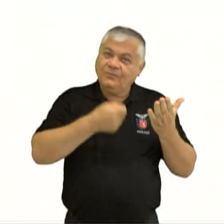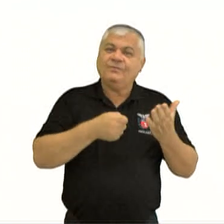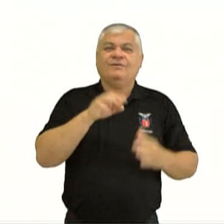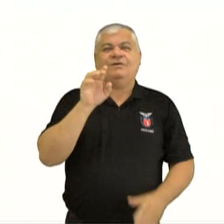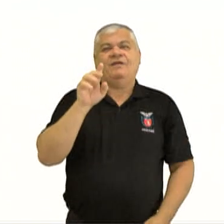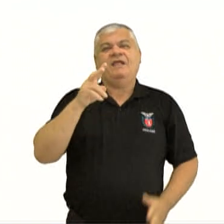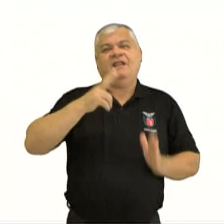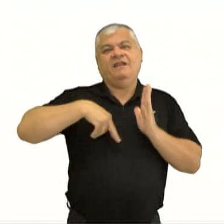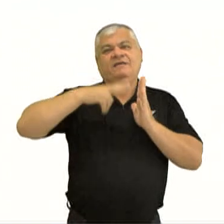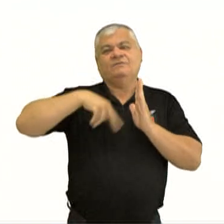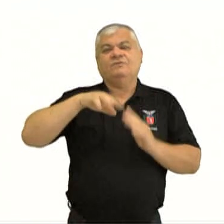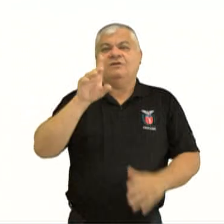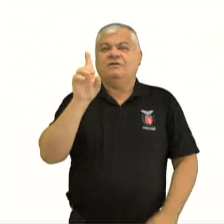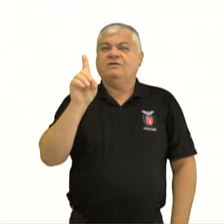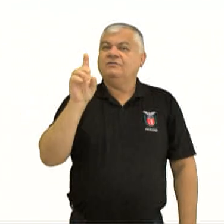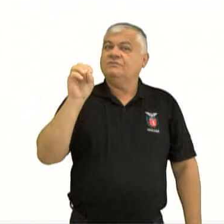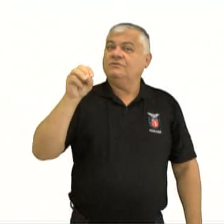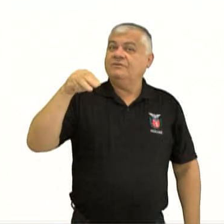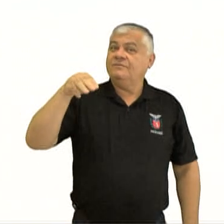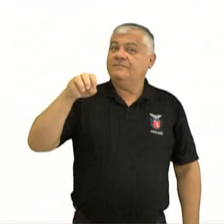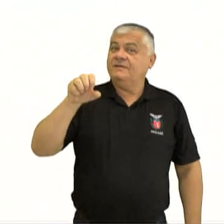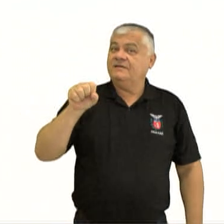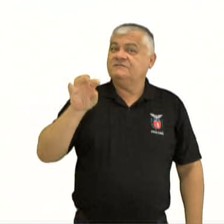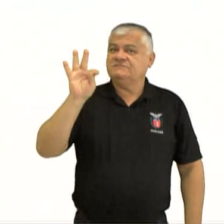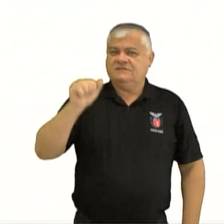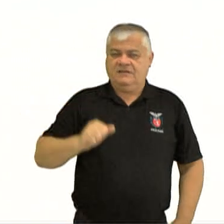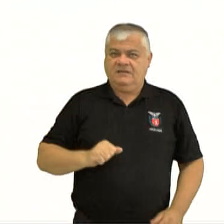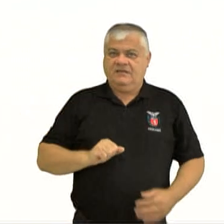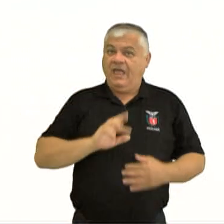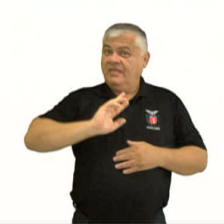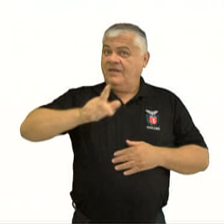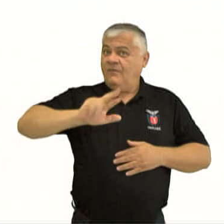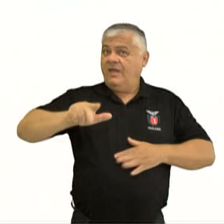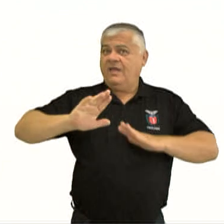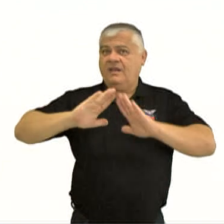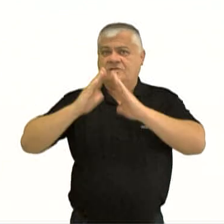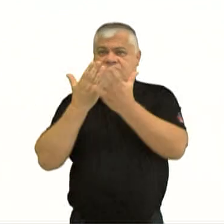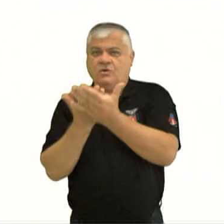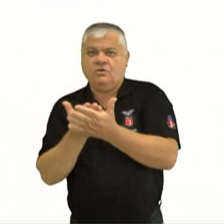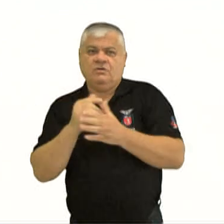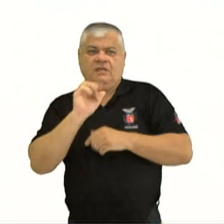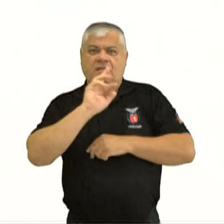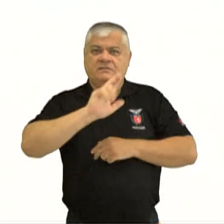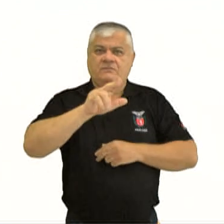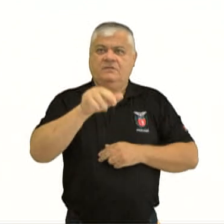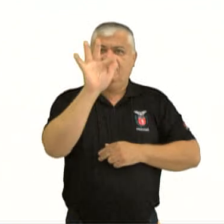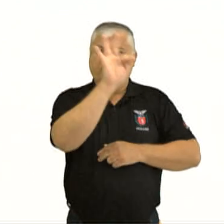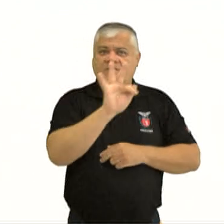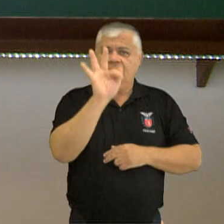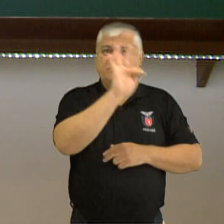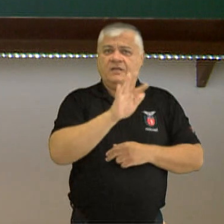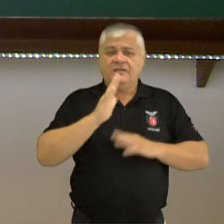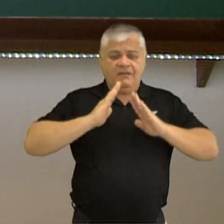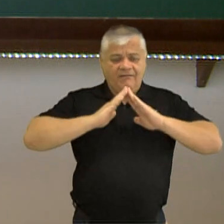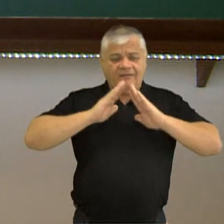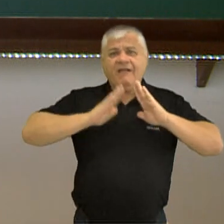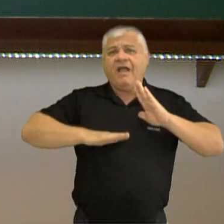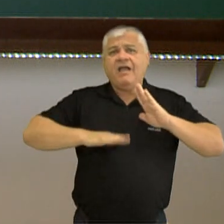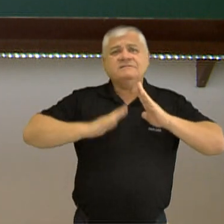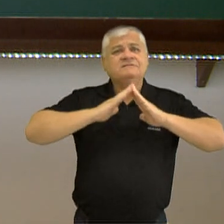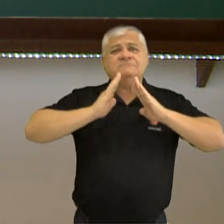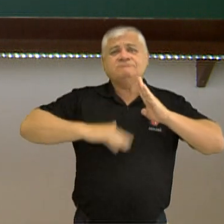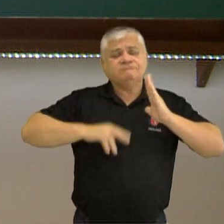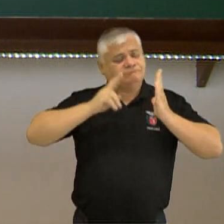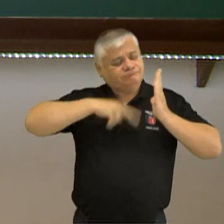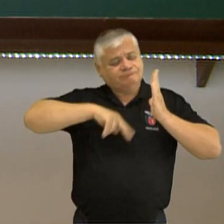leituras indicadas pela escola, por exemplo, né? Pela faculdade, aquela leitura obrigatória. Não, são os livros que ela tinha em